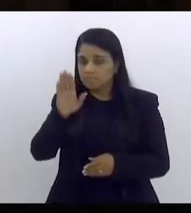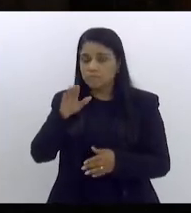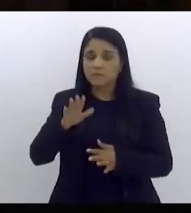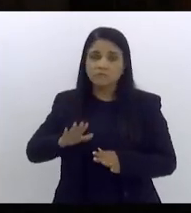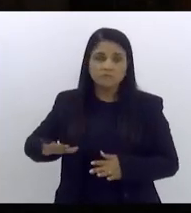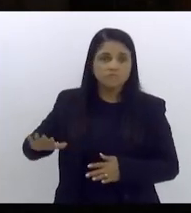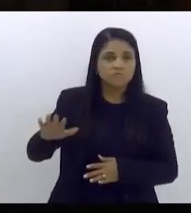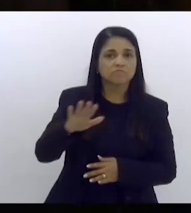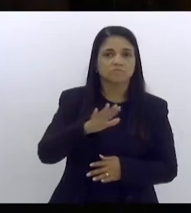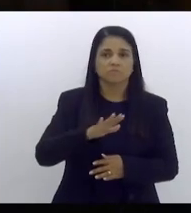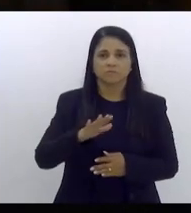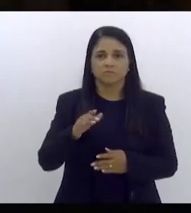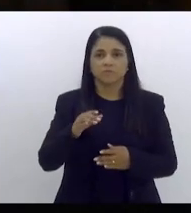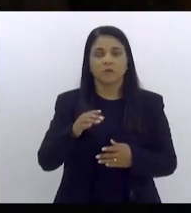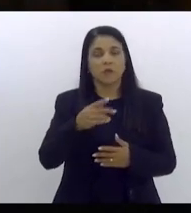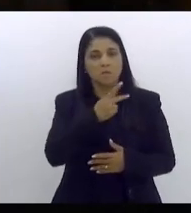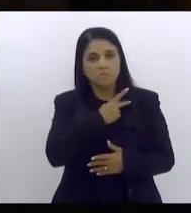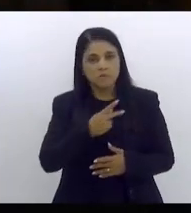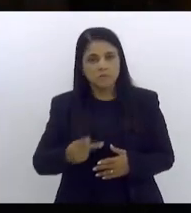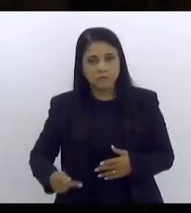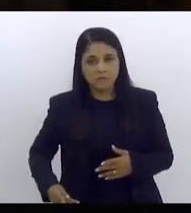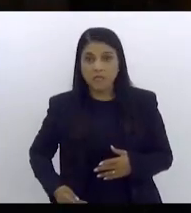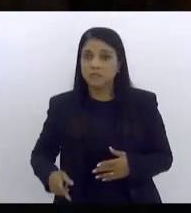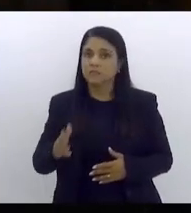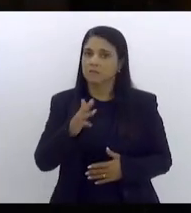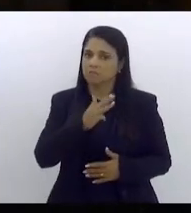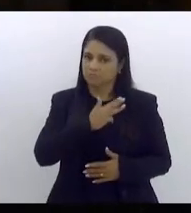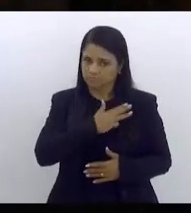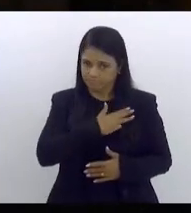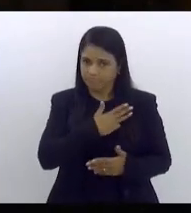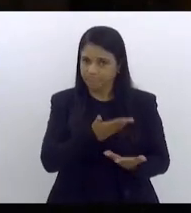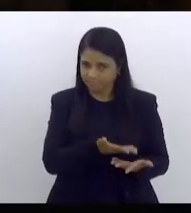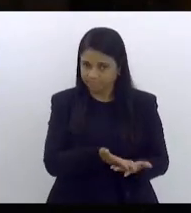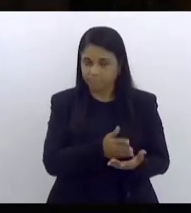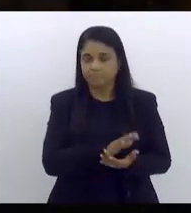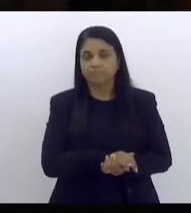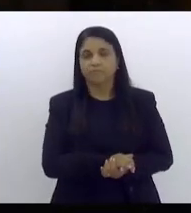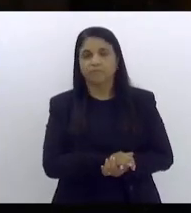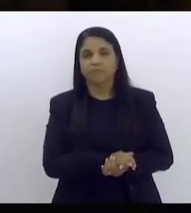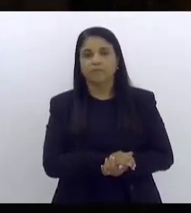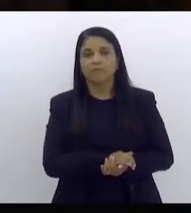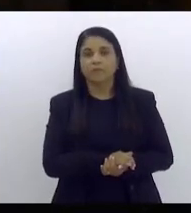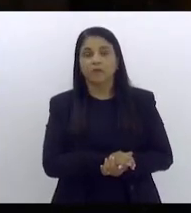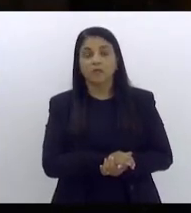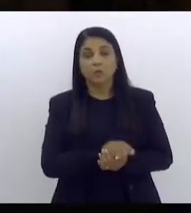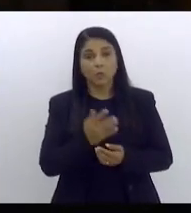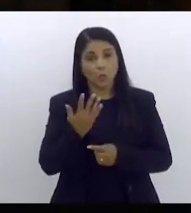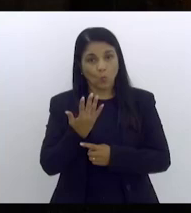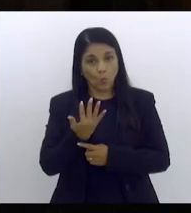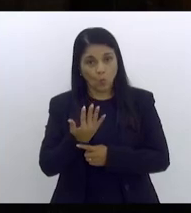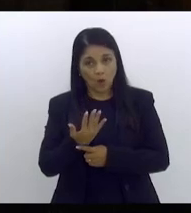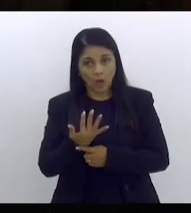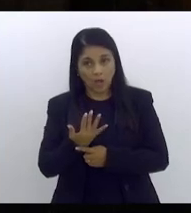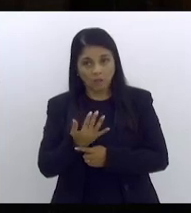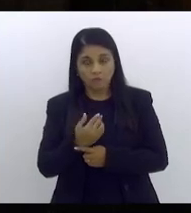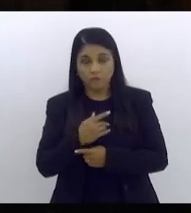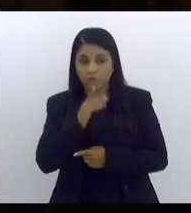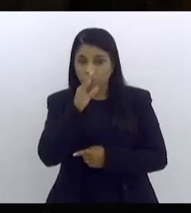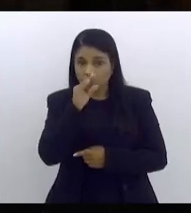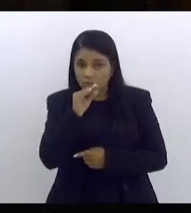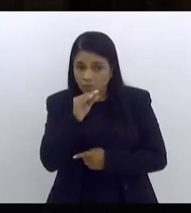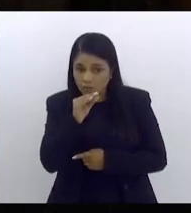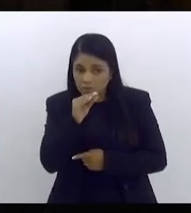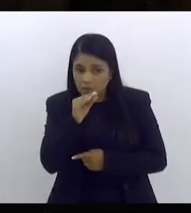além da presidência da República. Lá na UERJ, senhor presidente, vou falar baixo para o senhor não